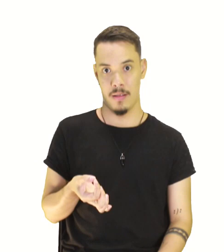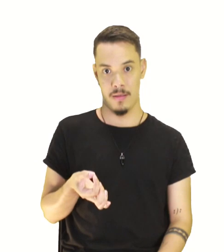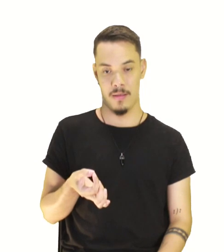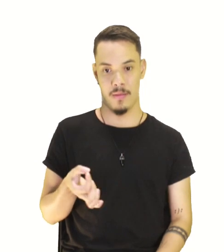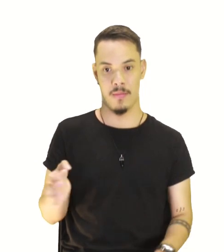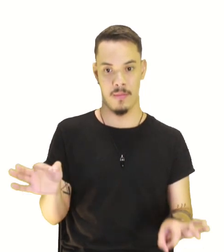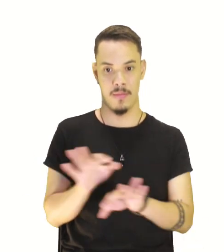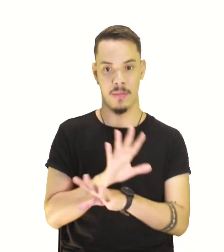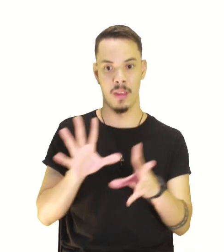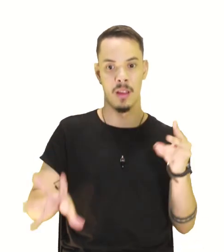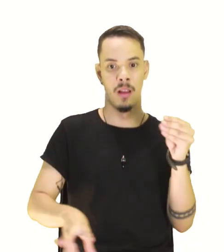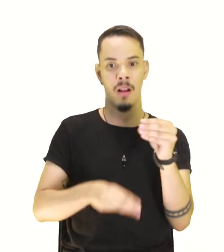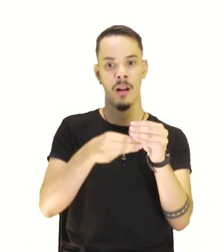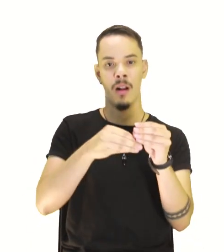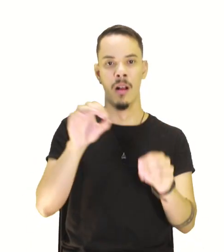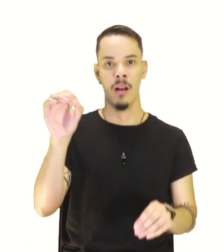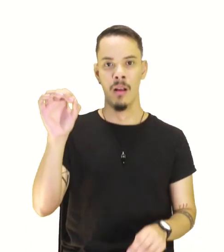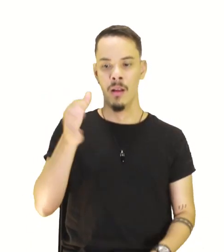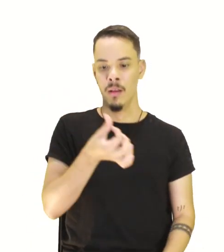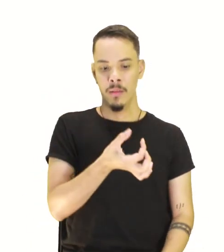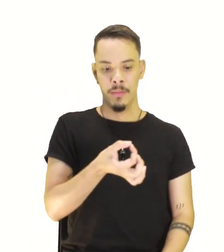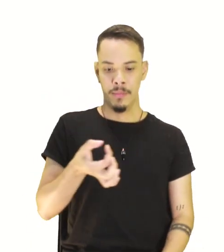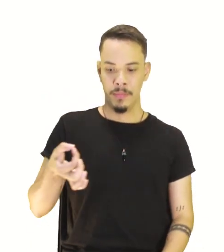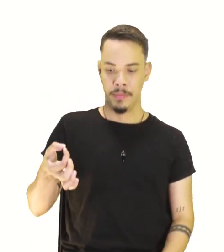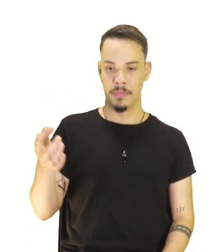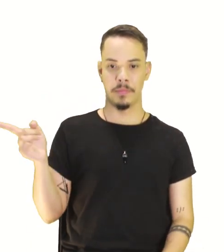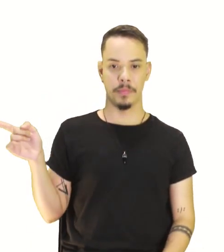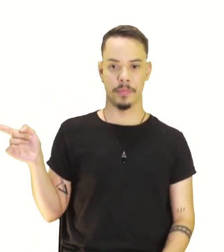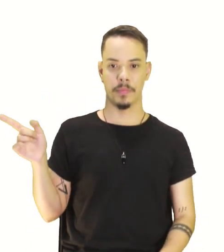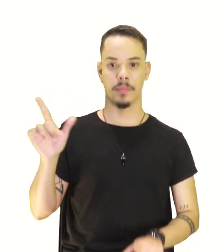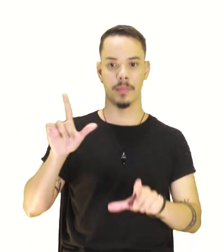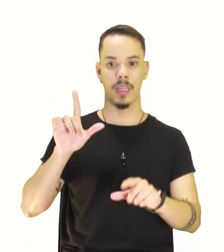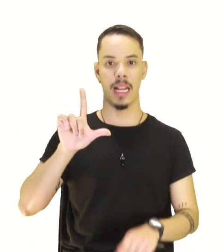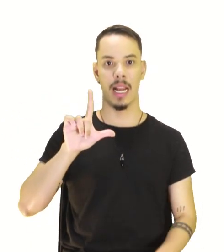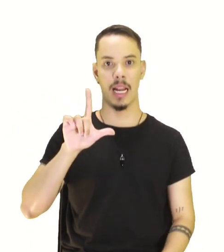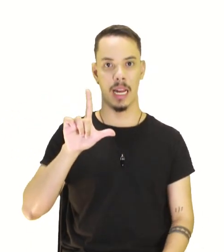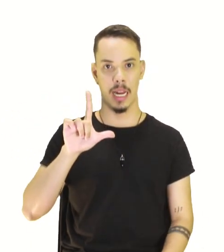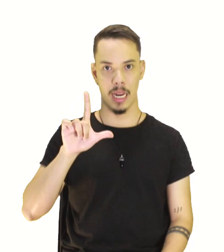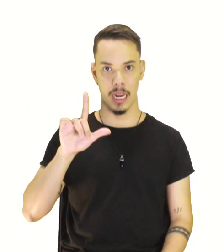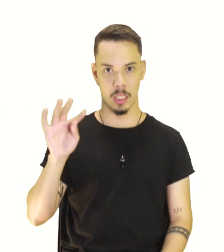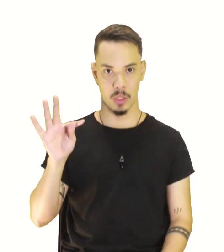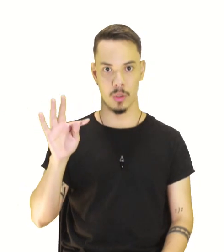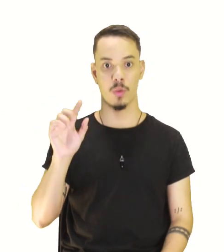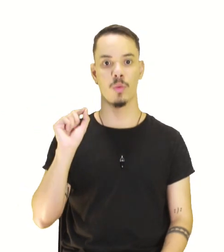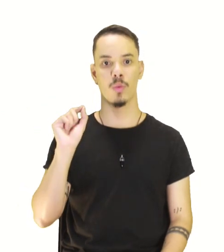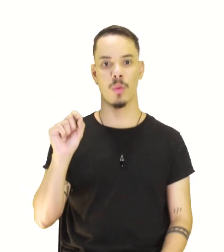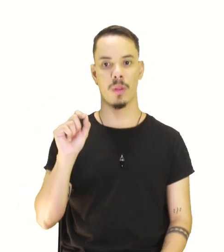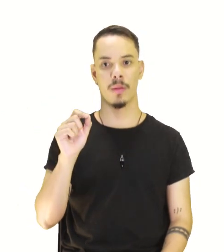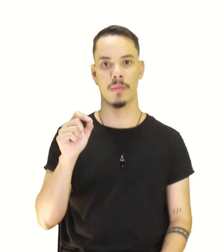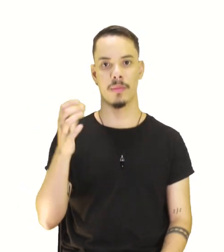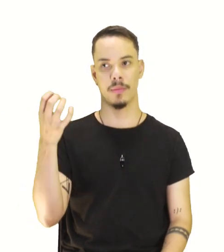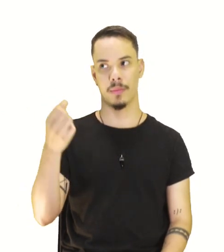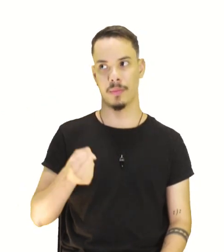60. Acrescentamos um zero. 600. Então, 600 litros de leite a gente